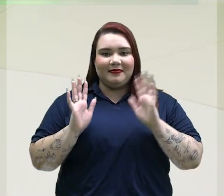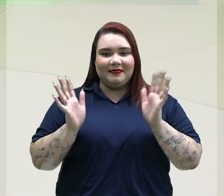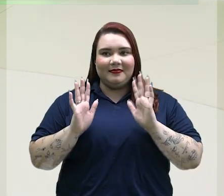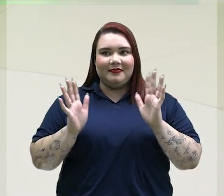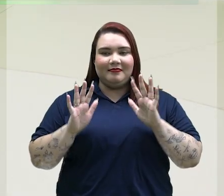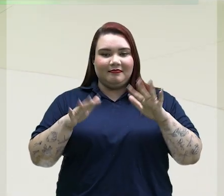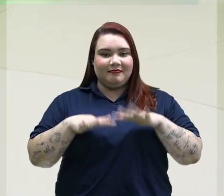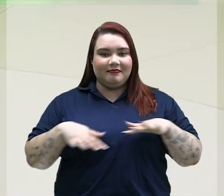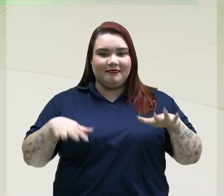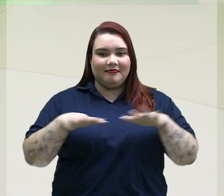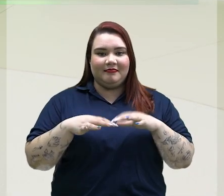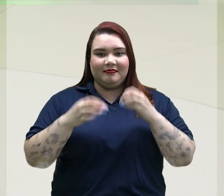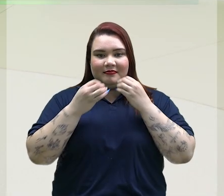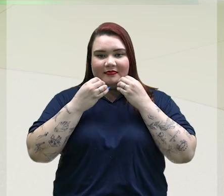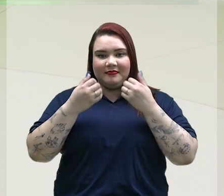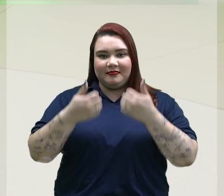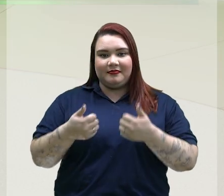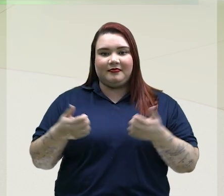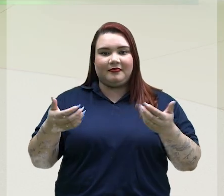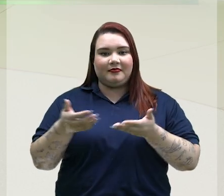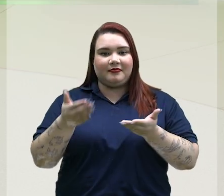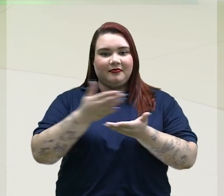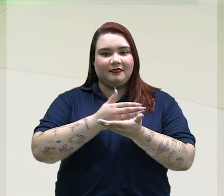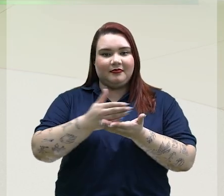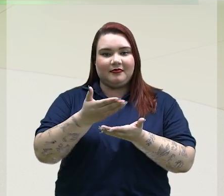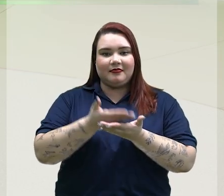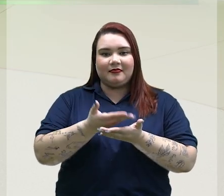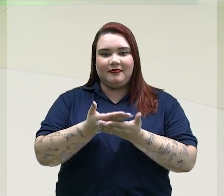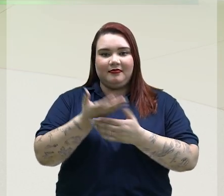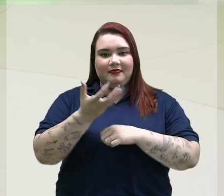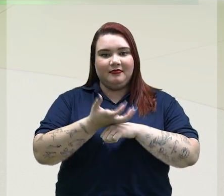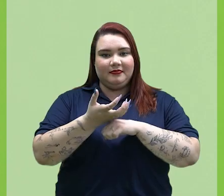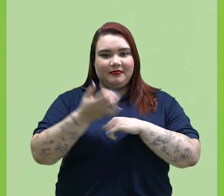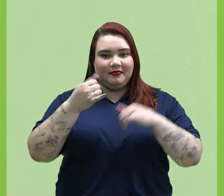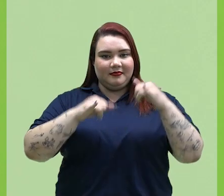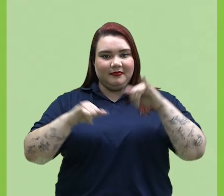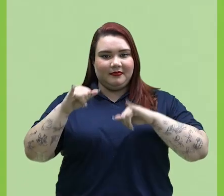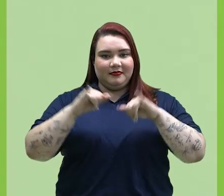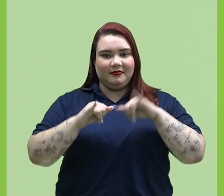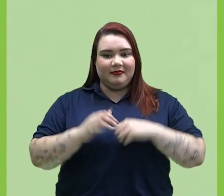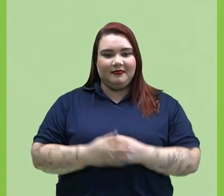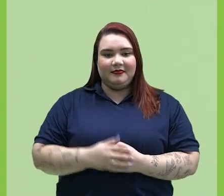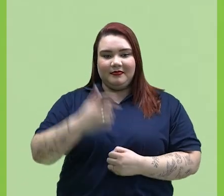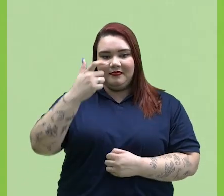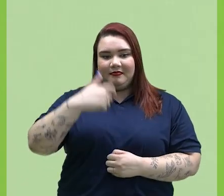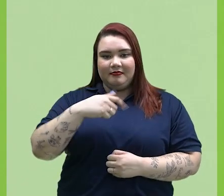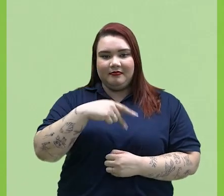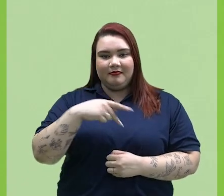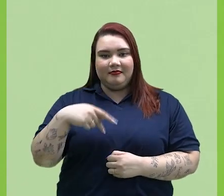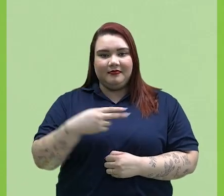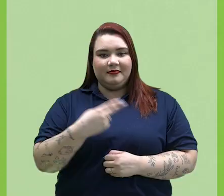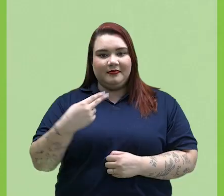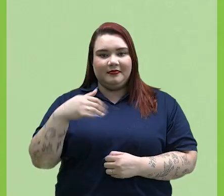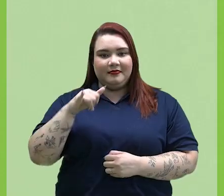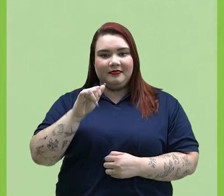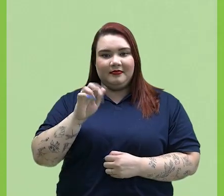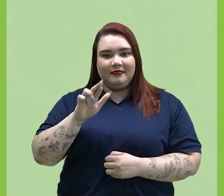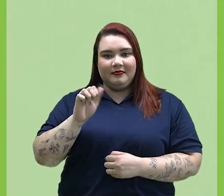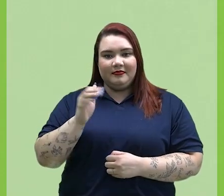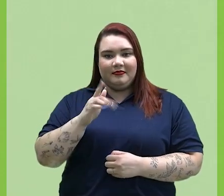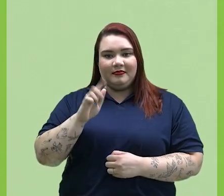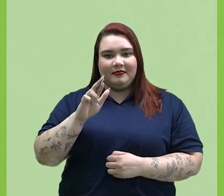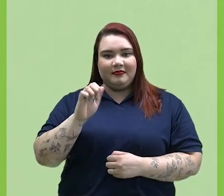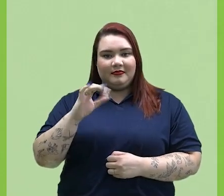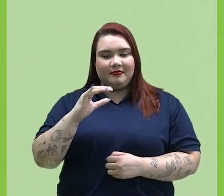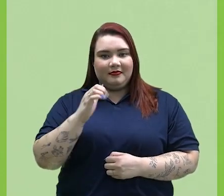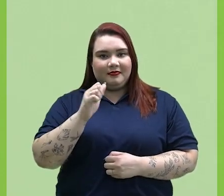queridos! Tudo bem com vocês? Vamos para mais uma aula de Química. Eu sou a professora Yara Graça, professora